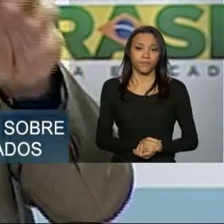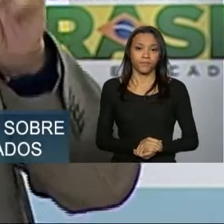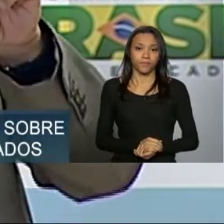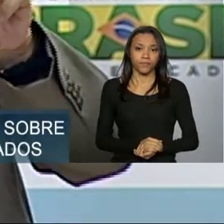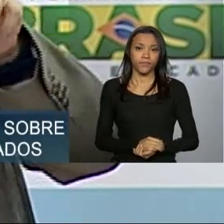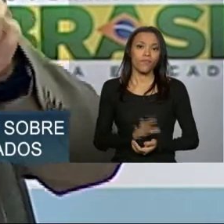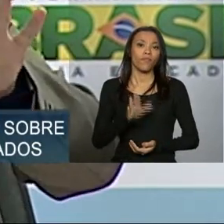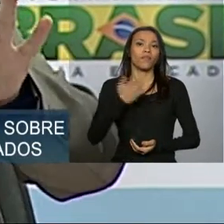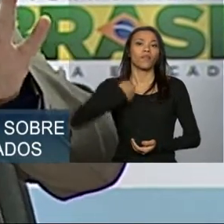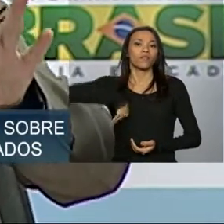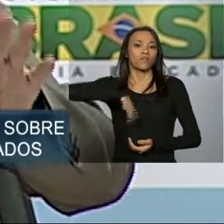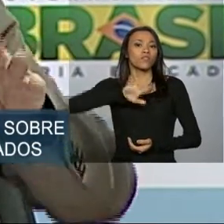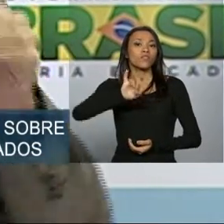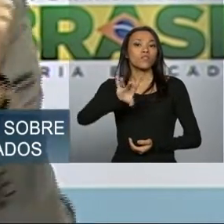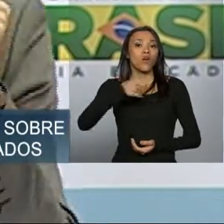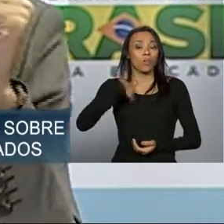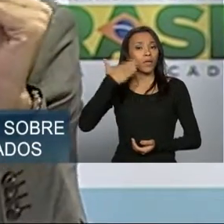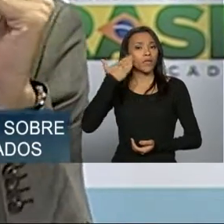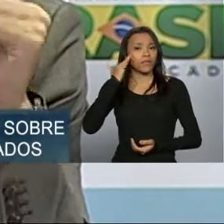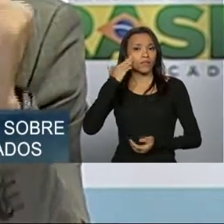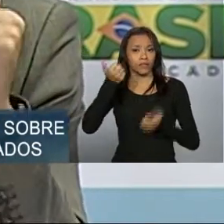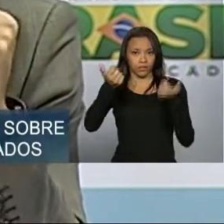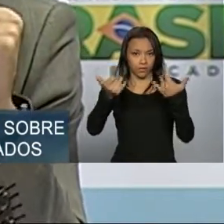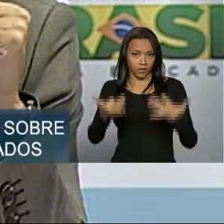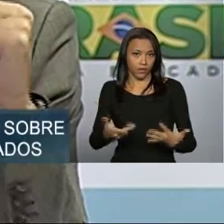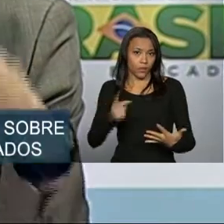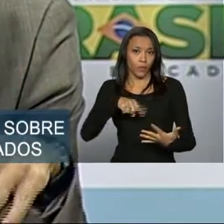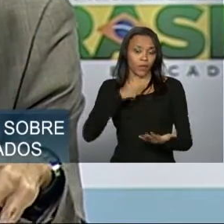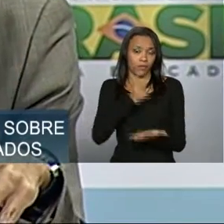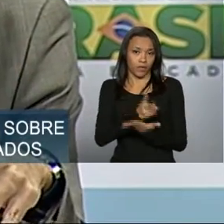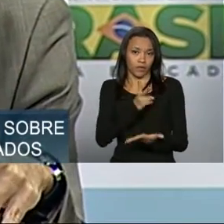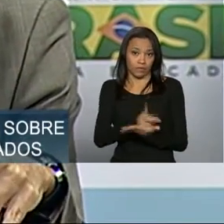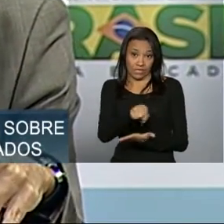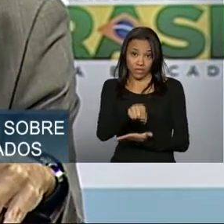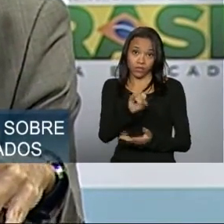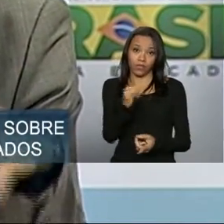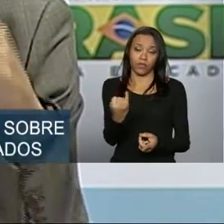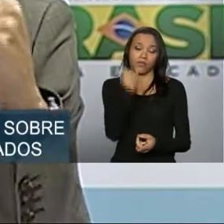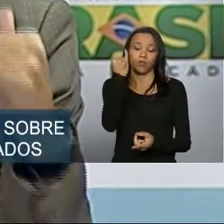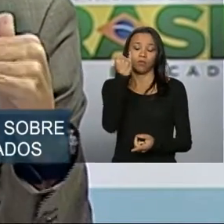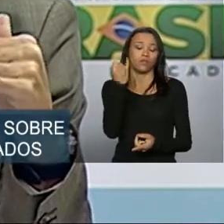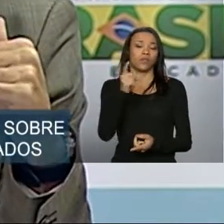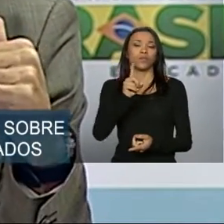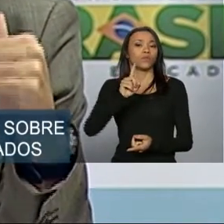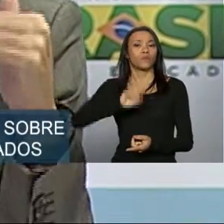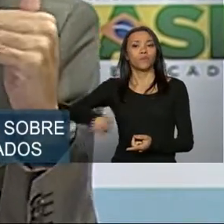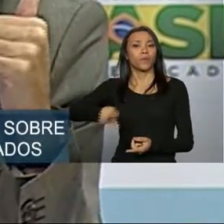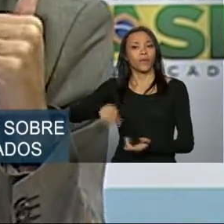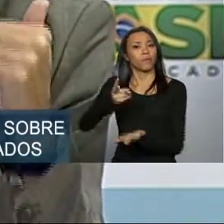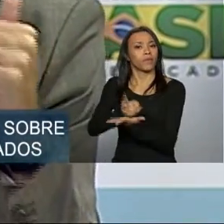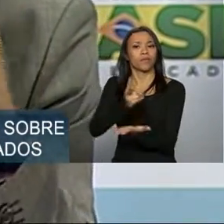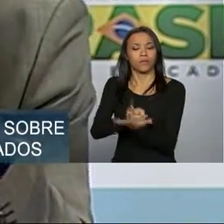certo? Só para entender, não é a mesma coisa, isso é muito importante, não é a mesma